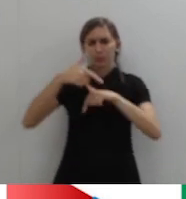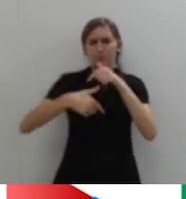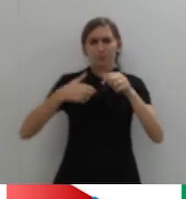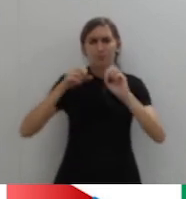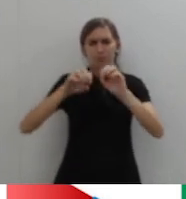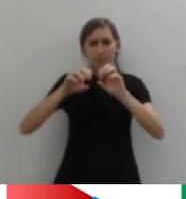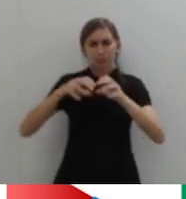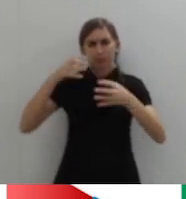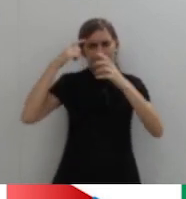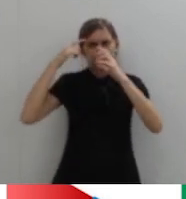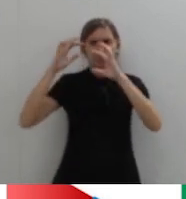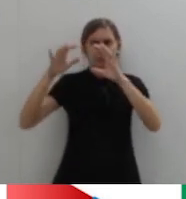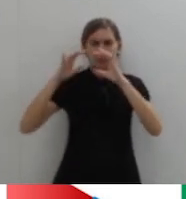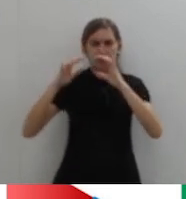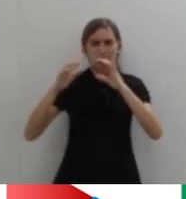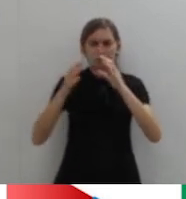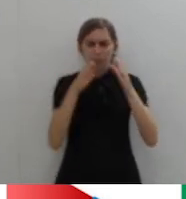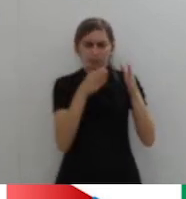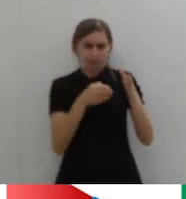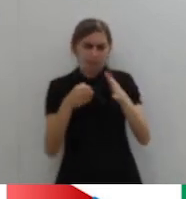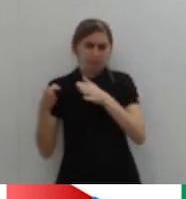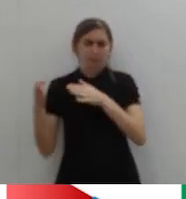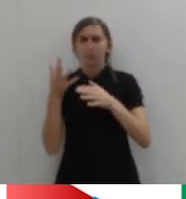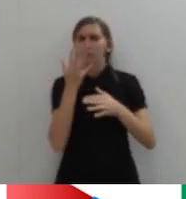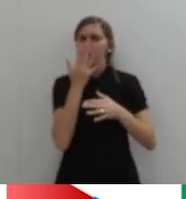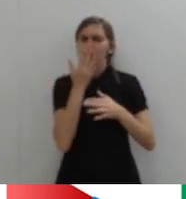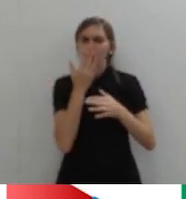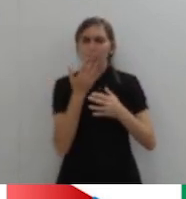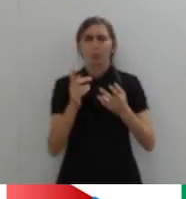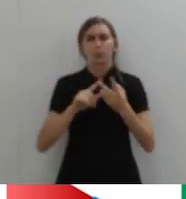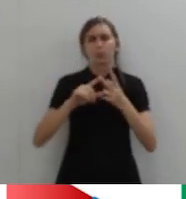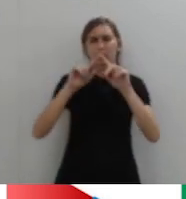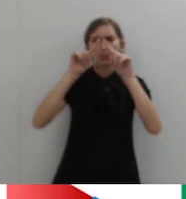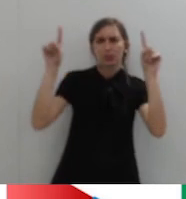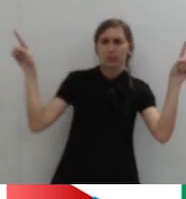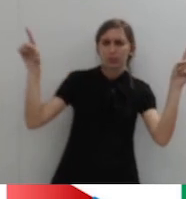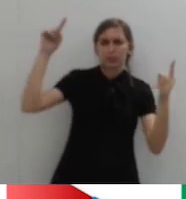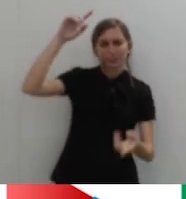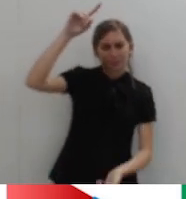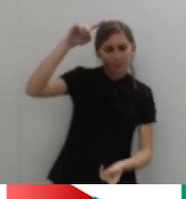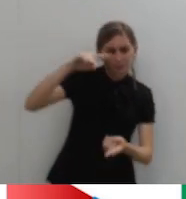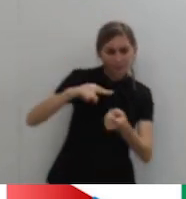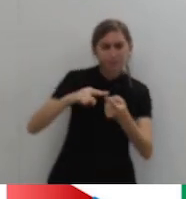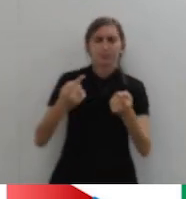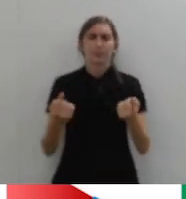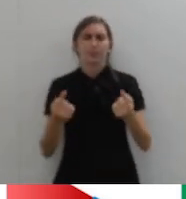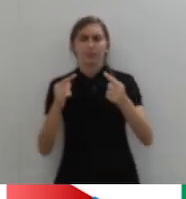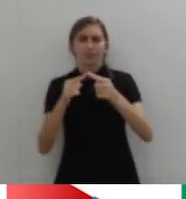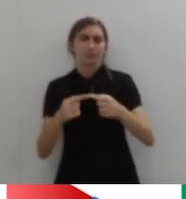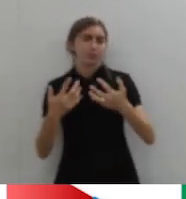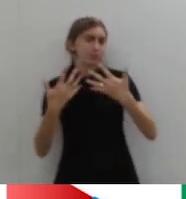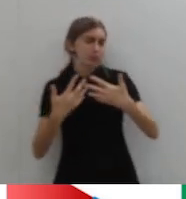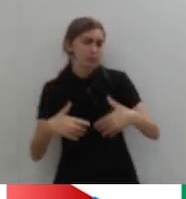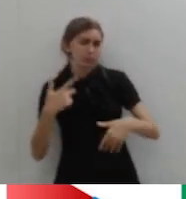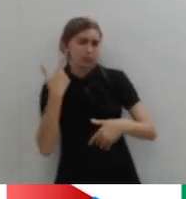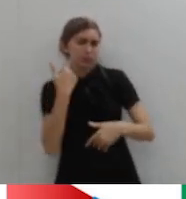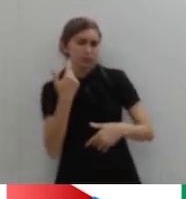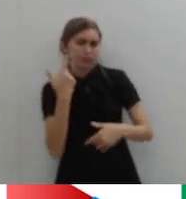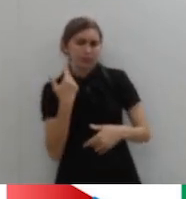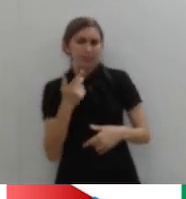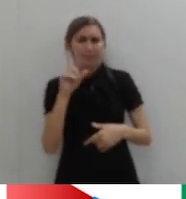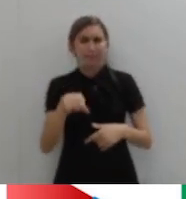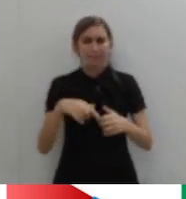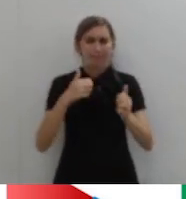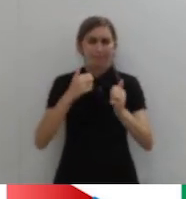sentidos, ajudando o desenvolvimento da ordem, cor, simetria, tamanho e harmonia.